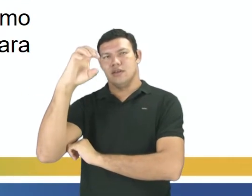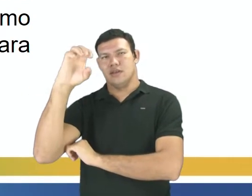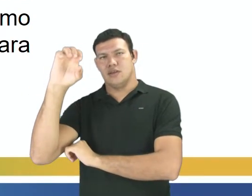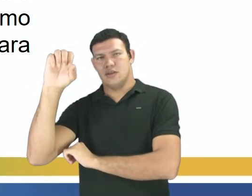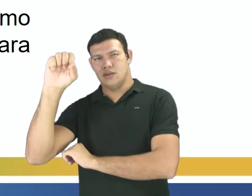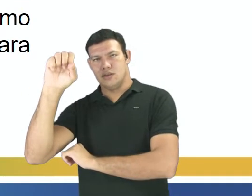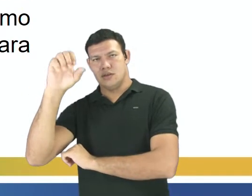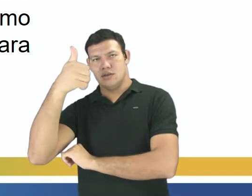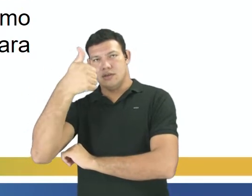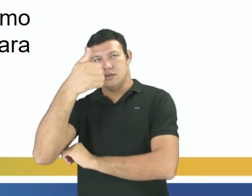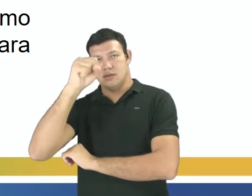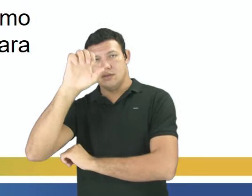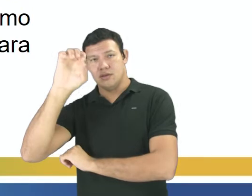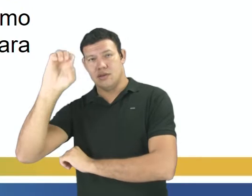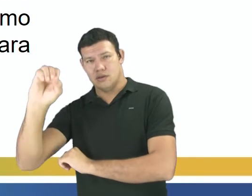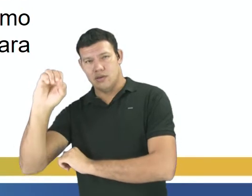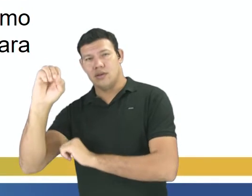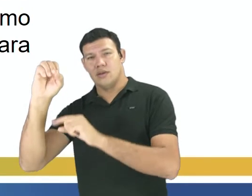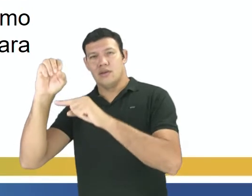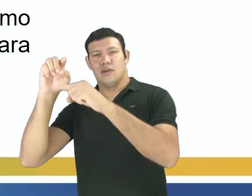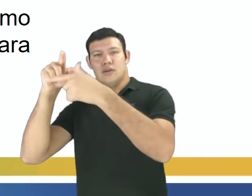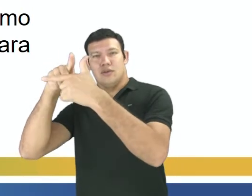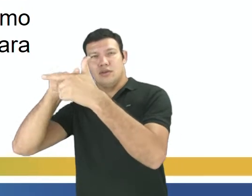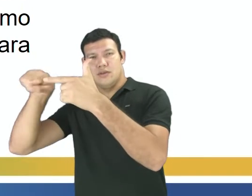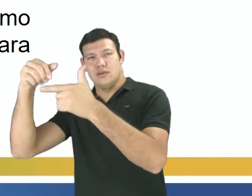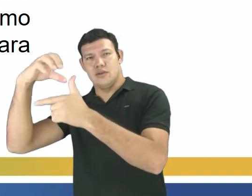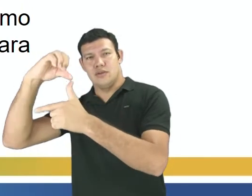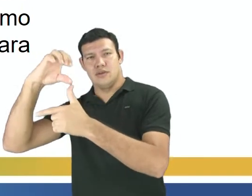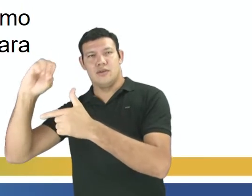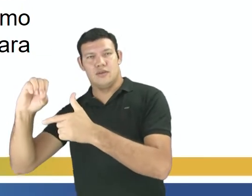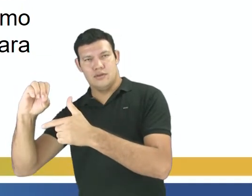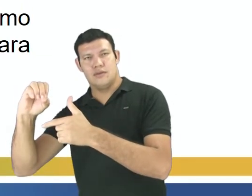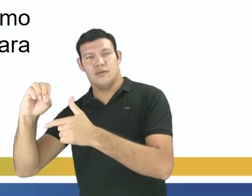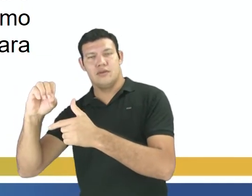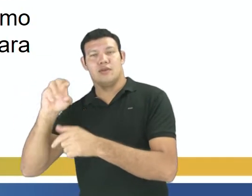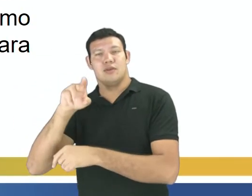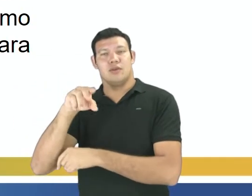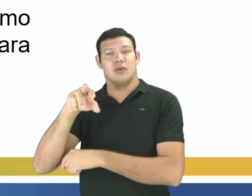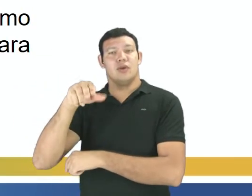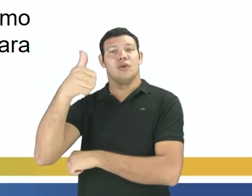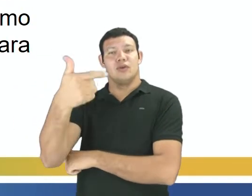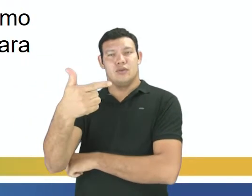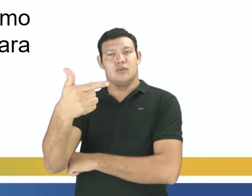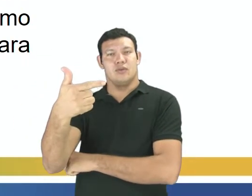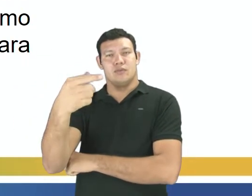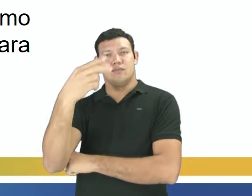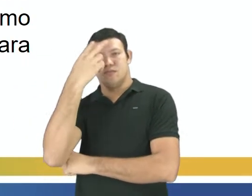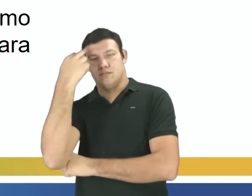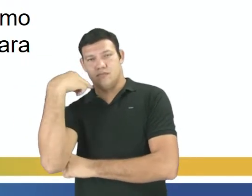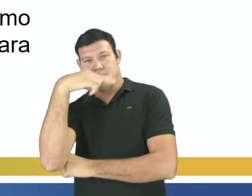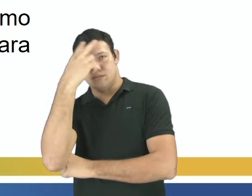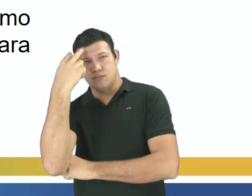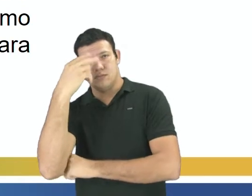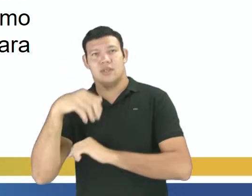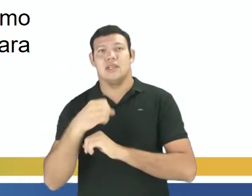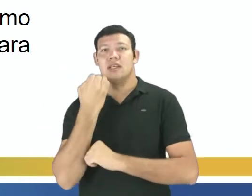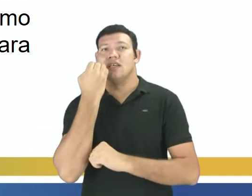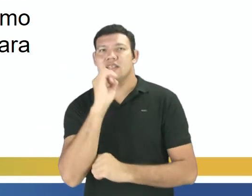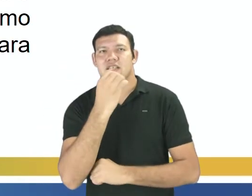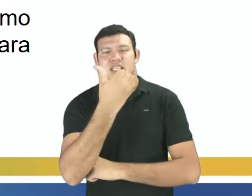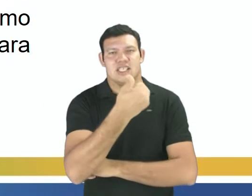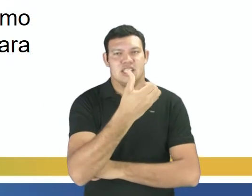2. Ou seja, se eu estava dirigindo a 60 km por hora e eu gastei 3 horas, ao